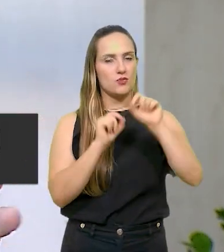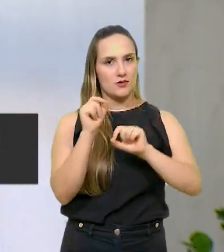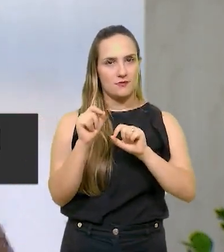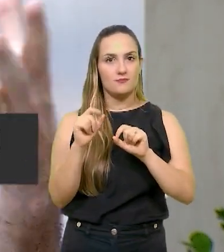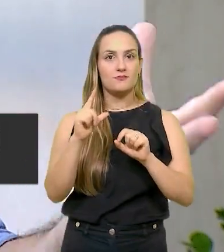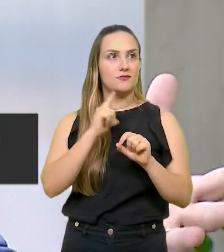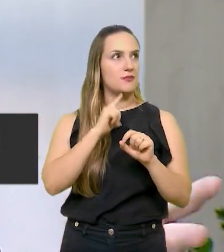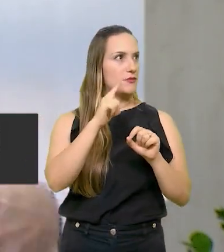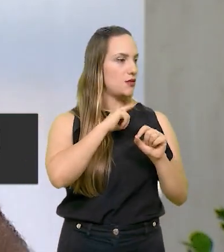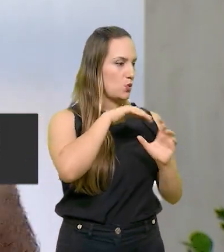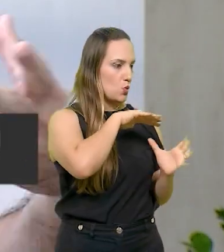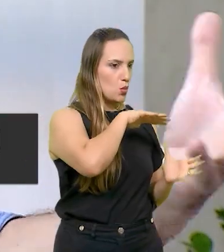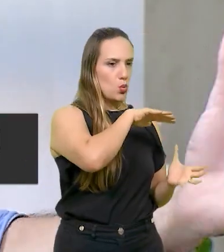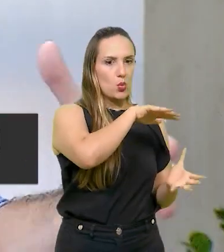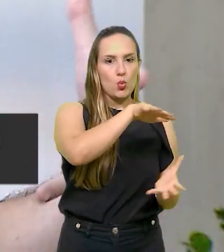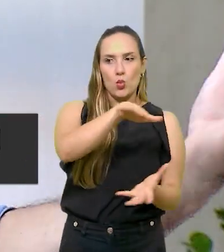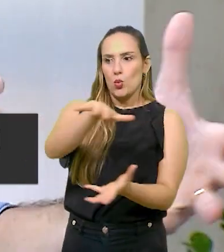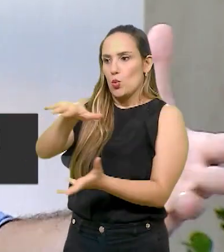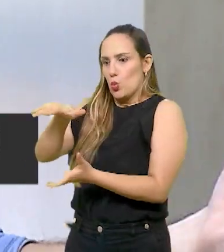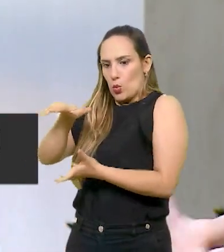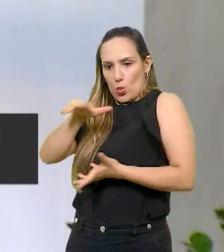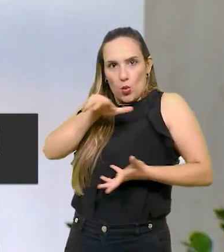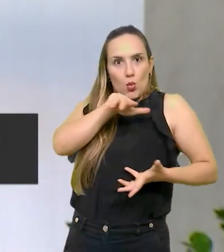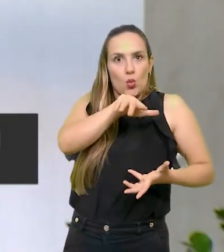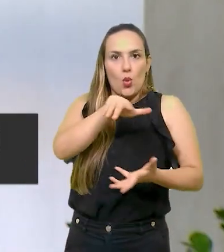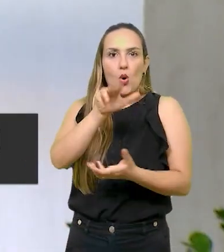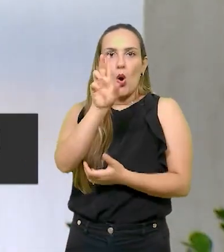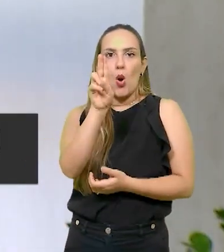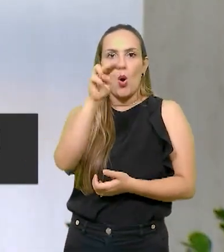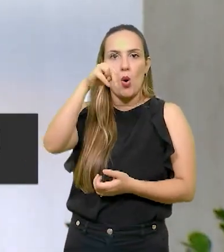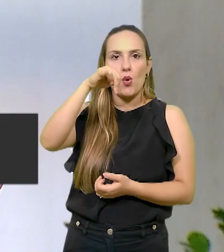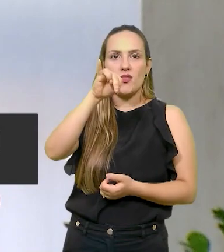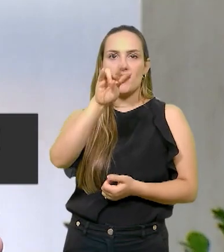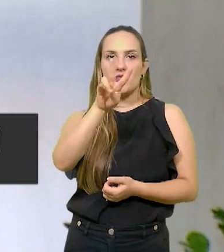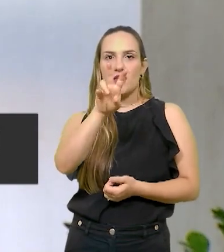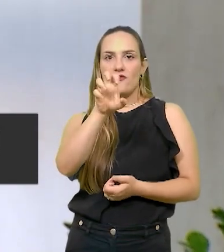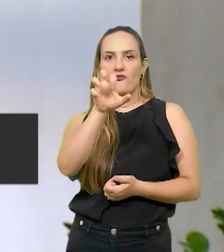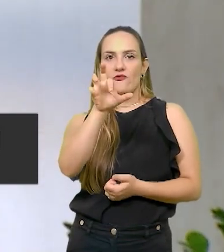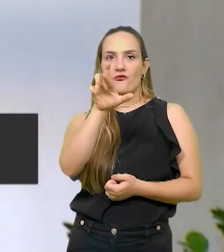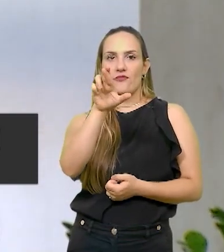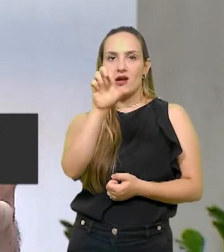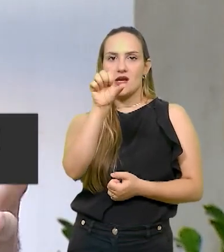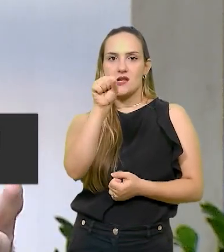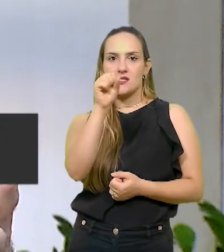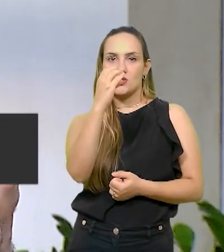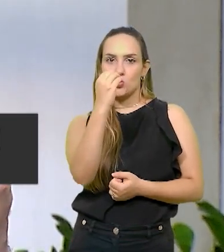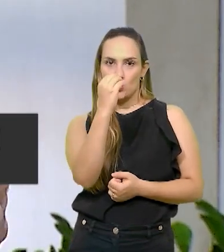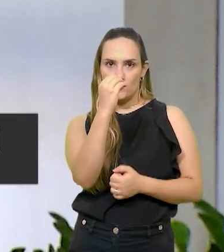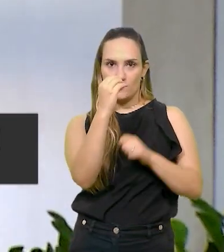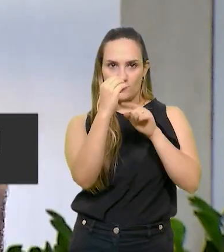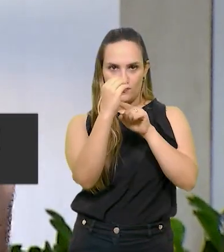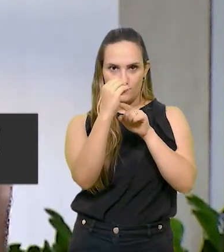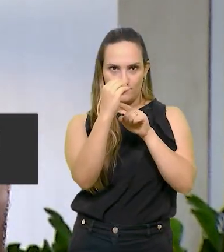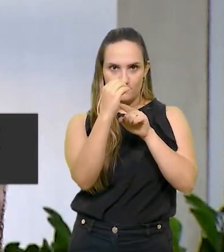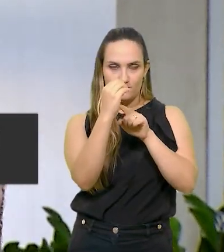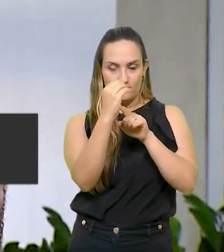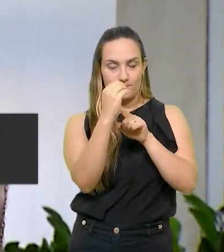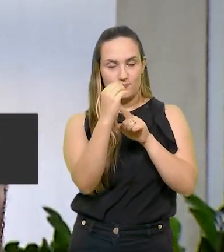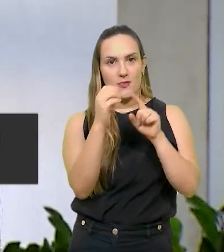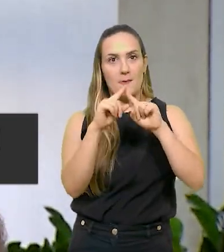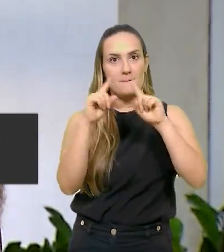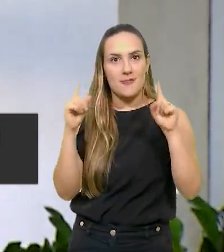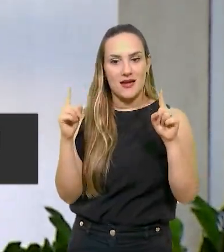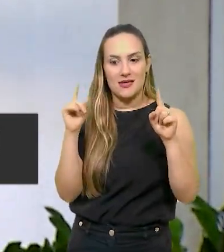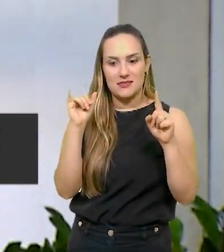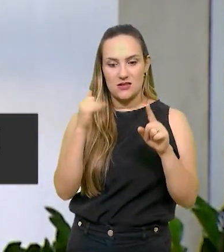nosso universo, o local físico onde a gente está aqui presente, conversando agora, batendo esse papo. Meta, quando você coloca essa palavrinha, significa que é